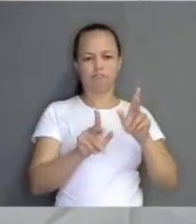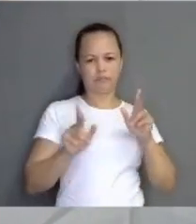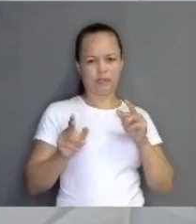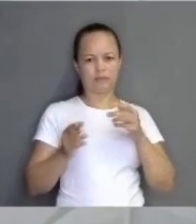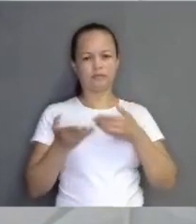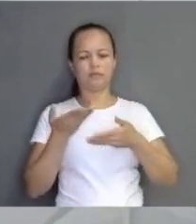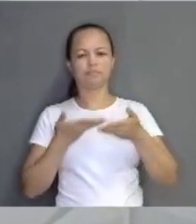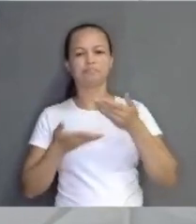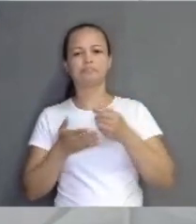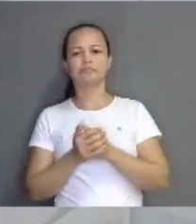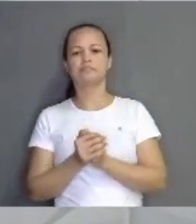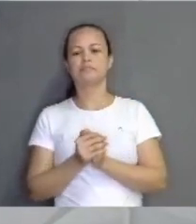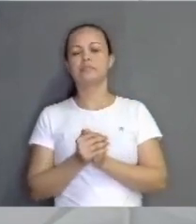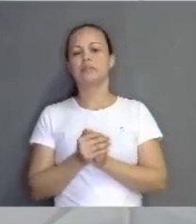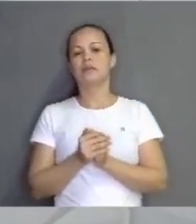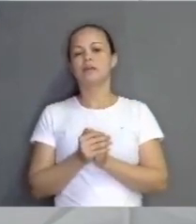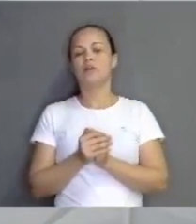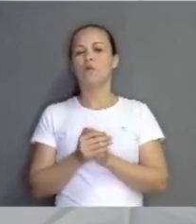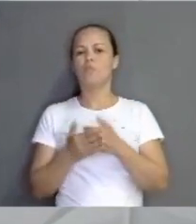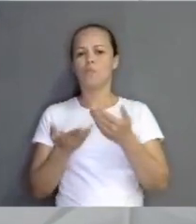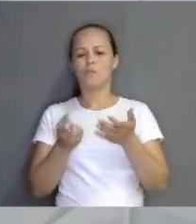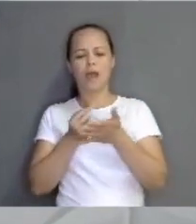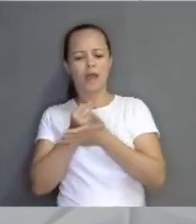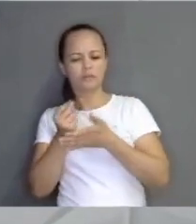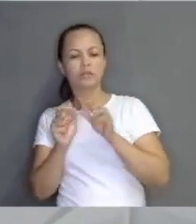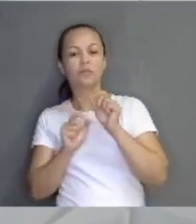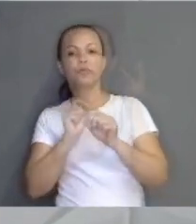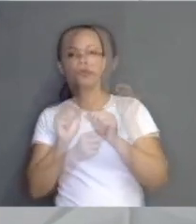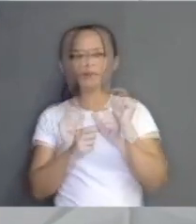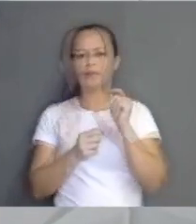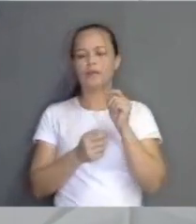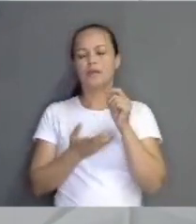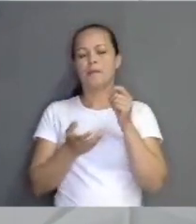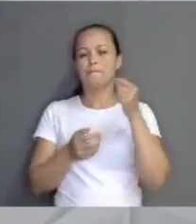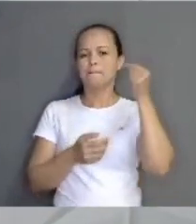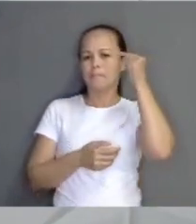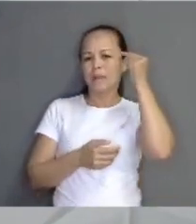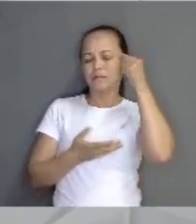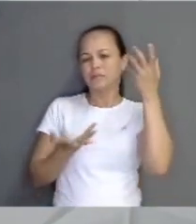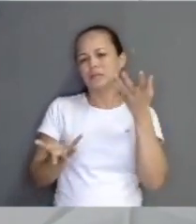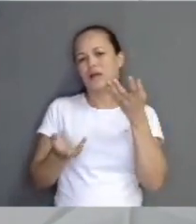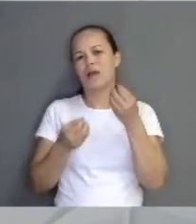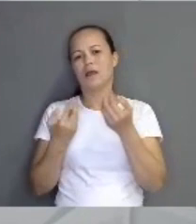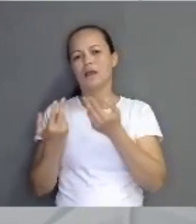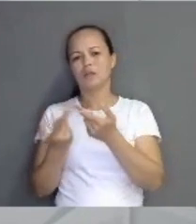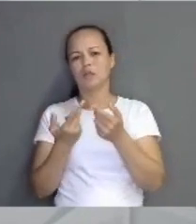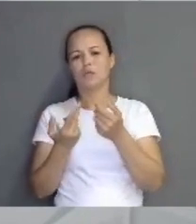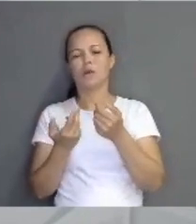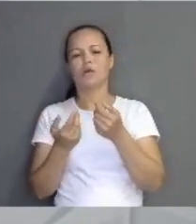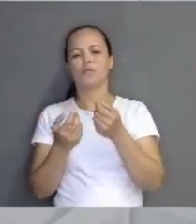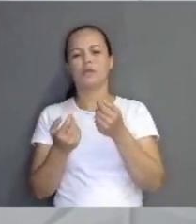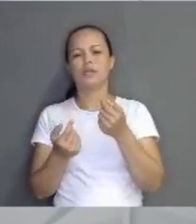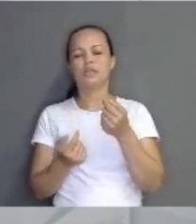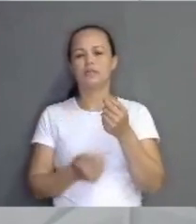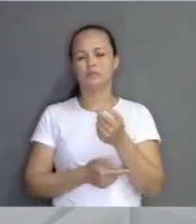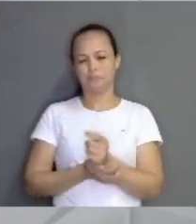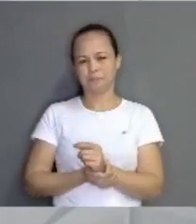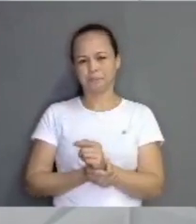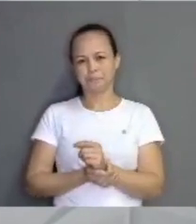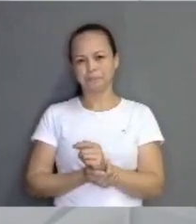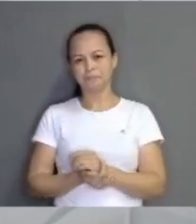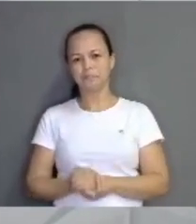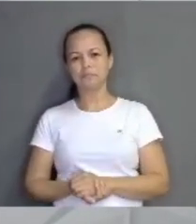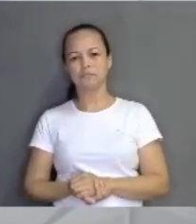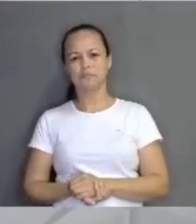as pessoas se juntarem com uma única intenção. Uma intenção comum. Tá certo? Vamos